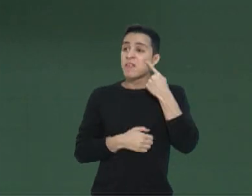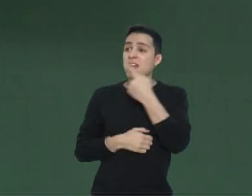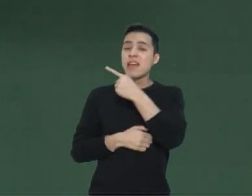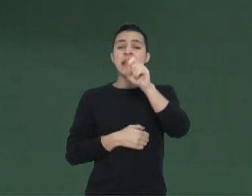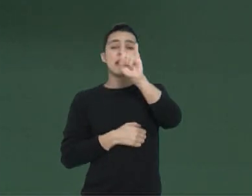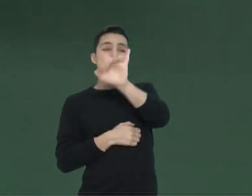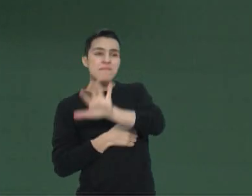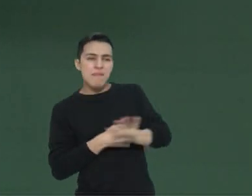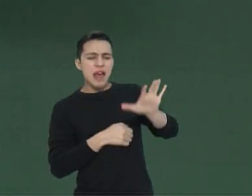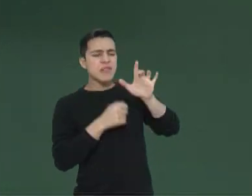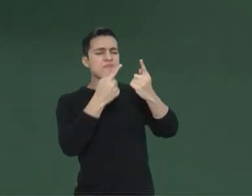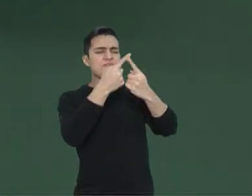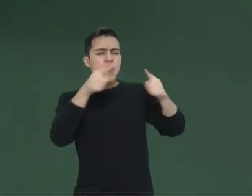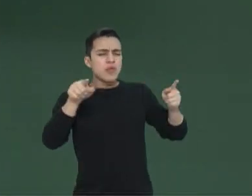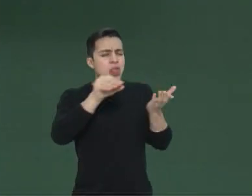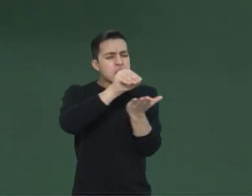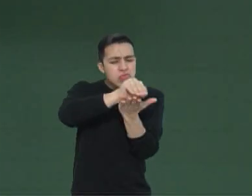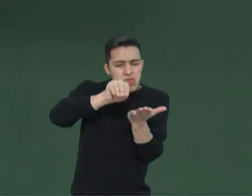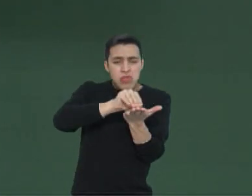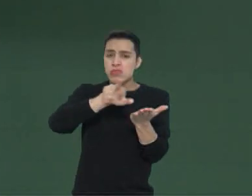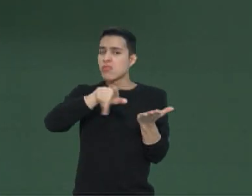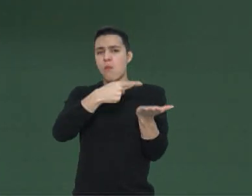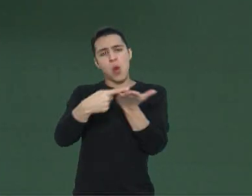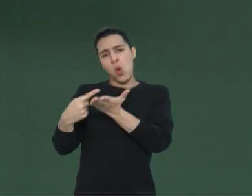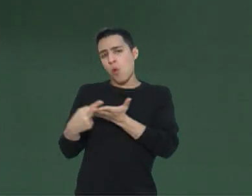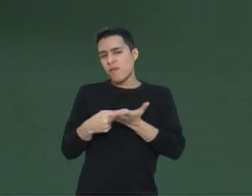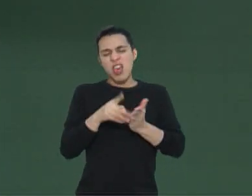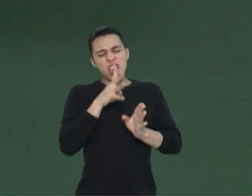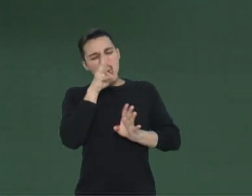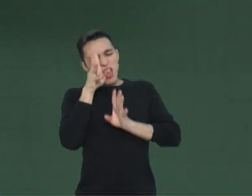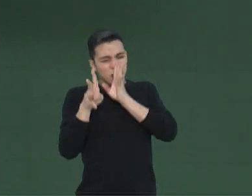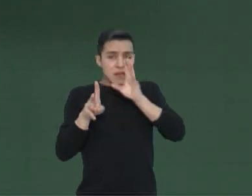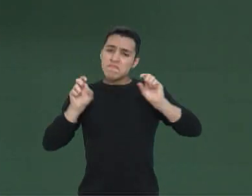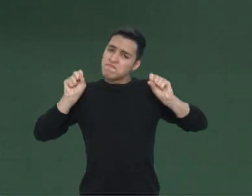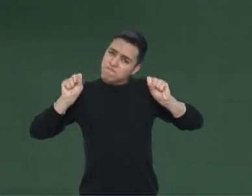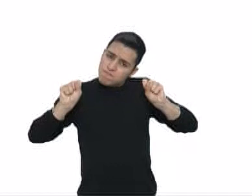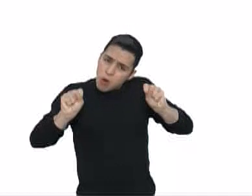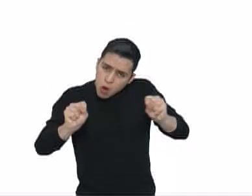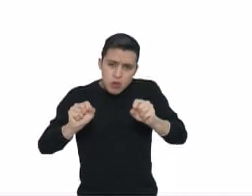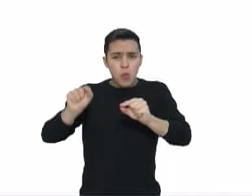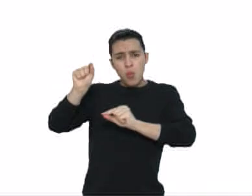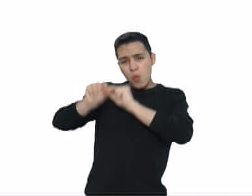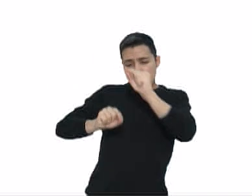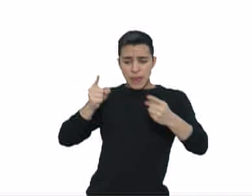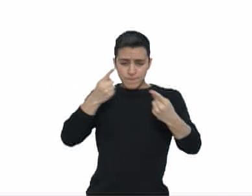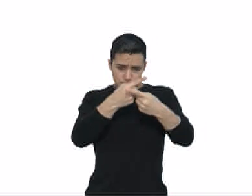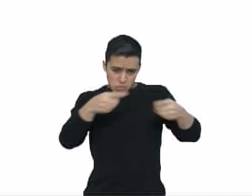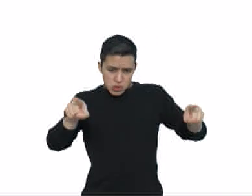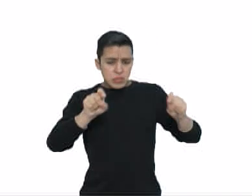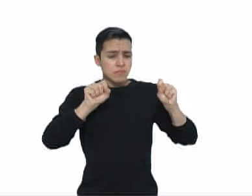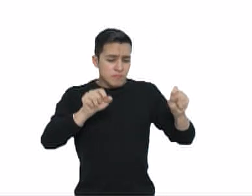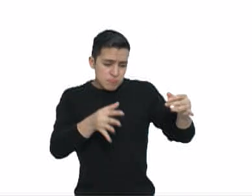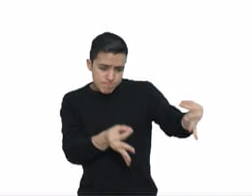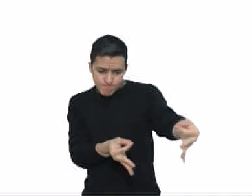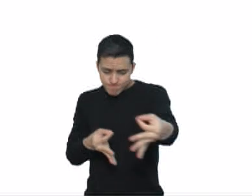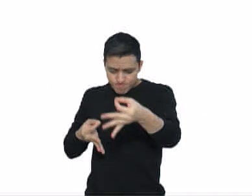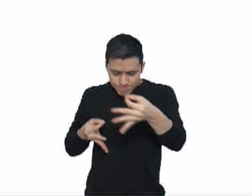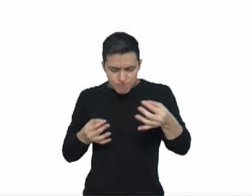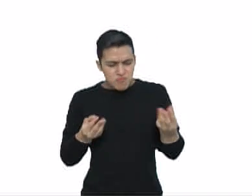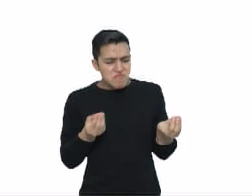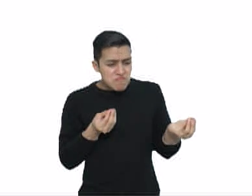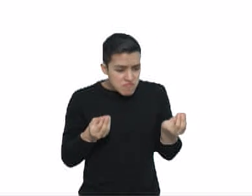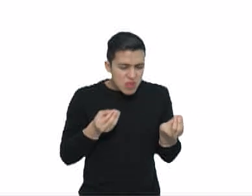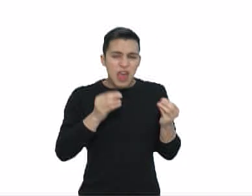uma notação musical não convencional, que possibilita que a música seja executada a partir